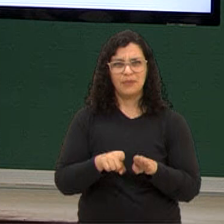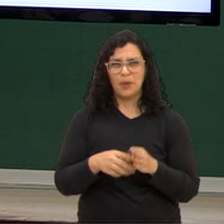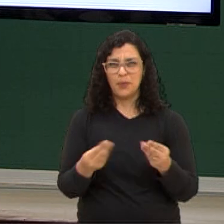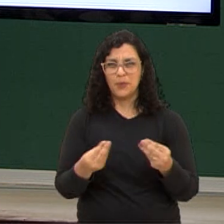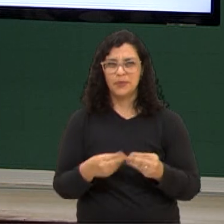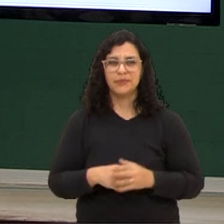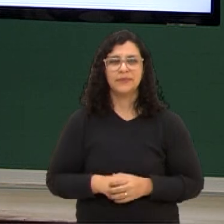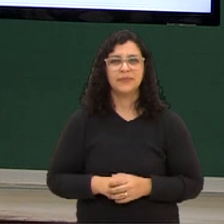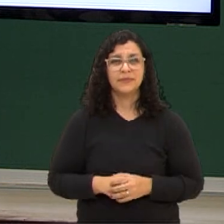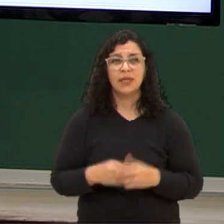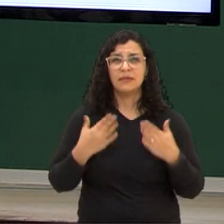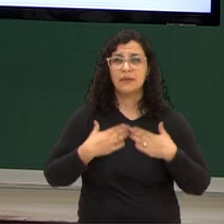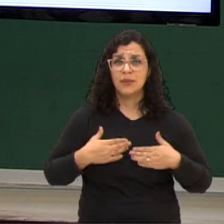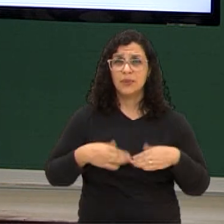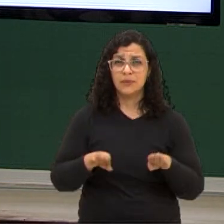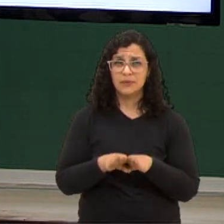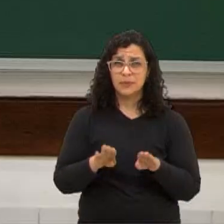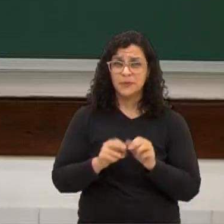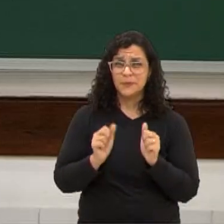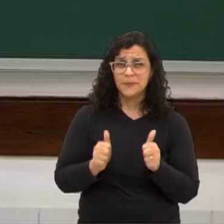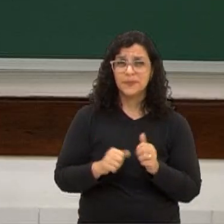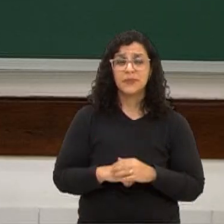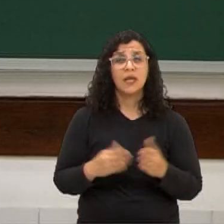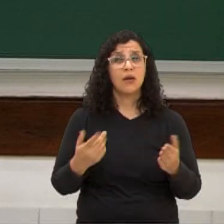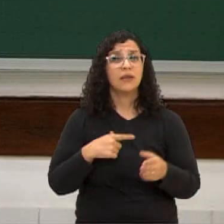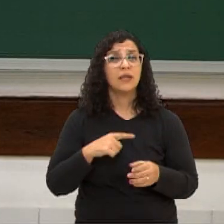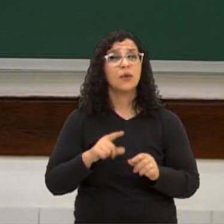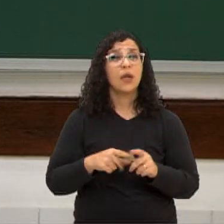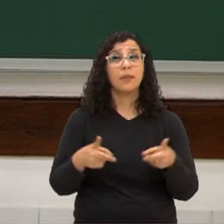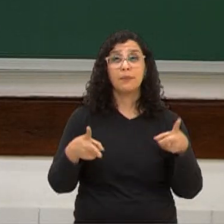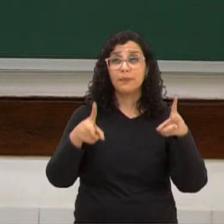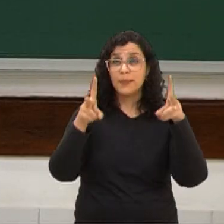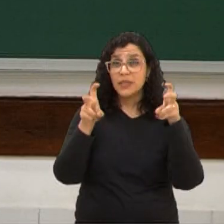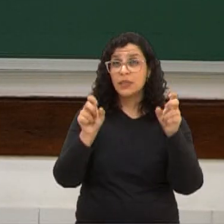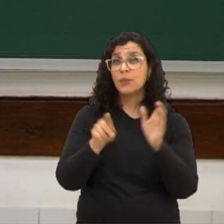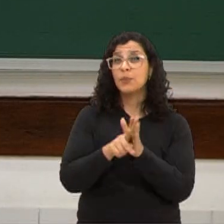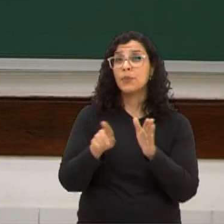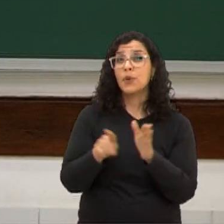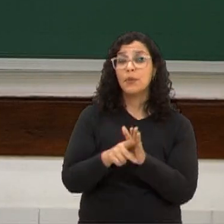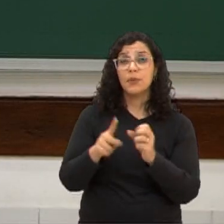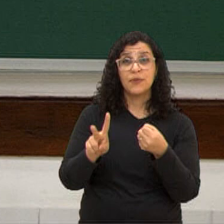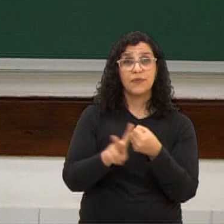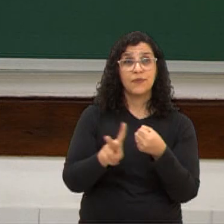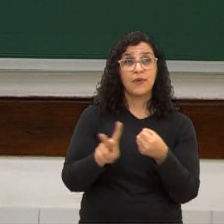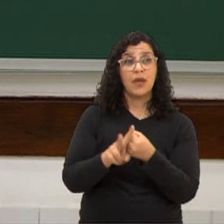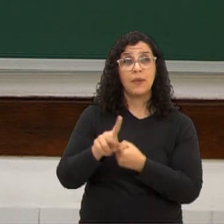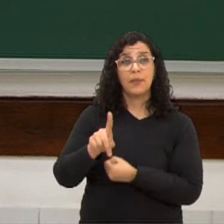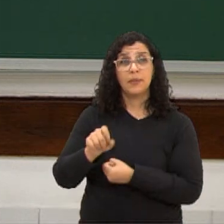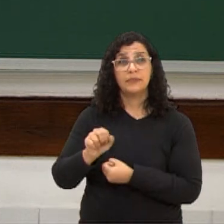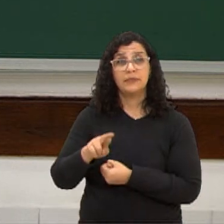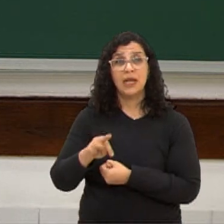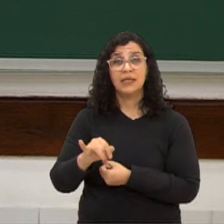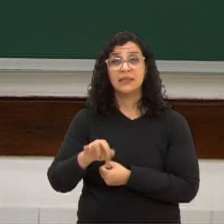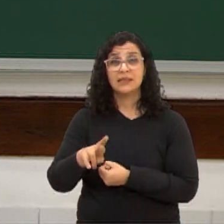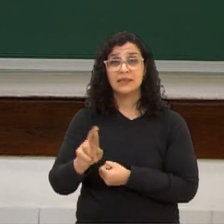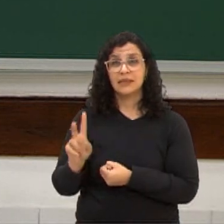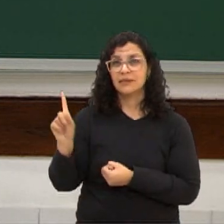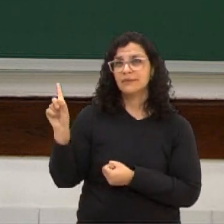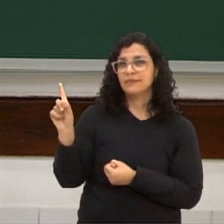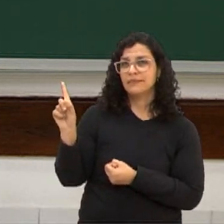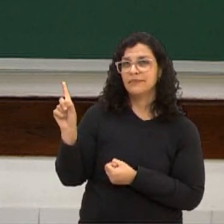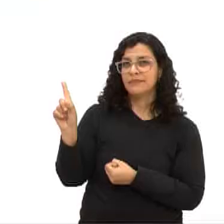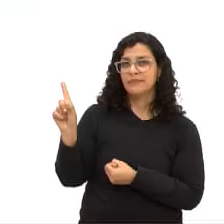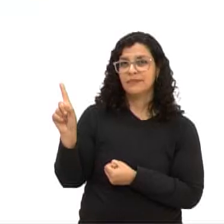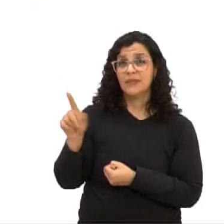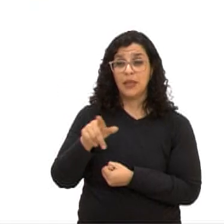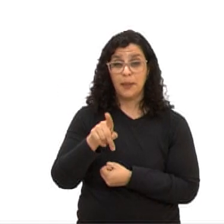marcas. Bem tranquilinho, né, gente? Aqui temos uma observação do verbo partir, os dois usos dele, né? O